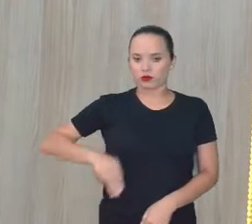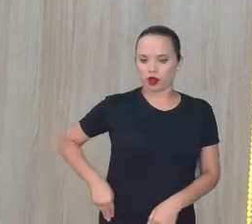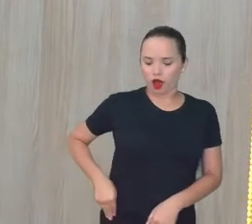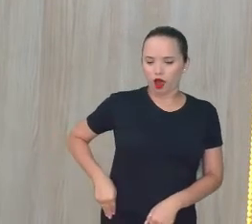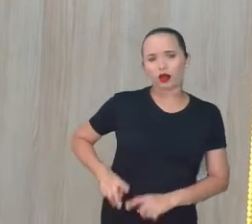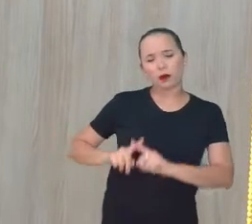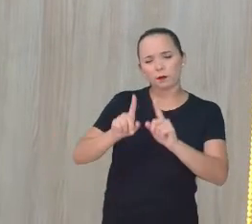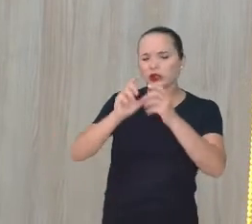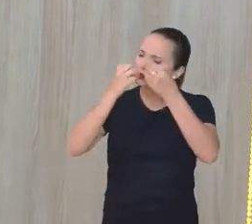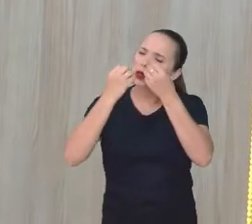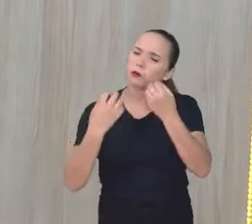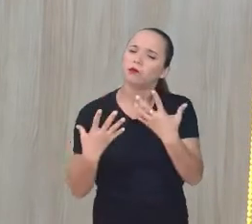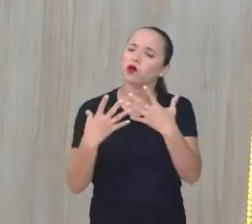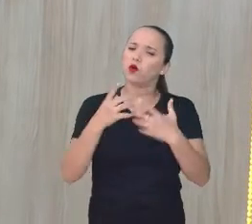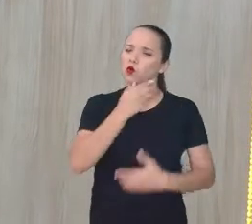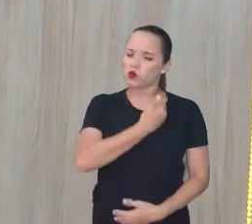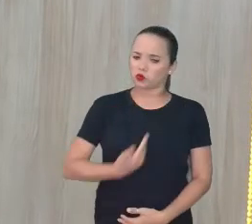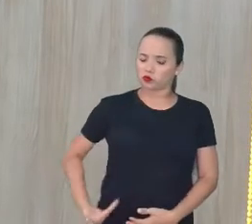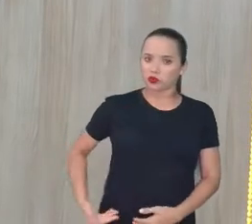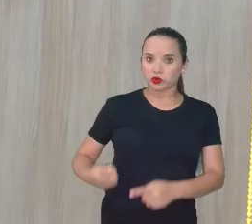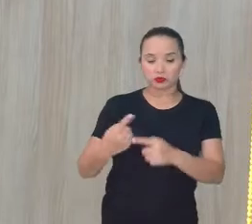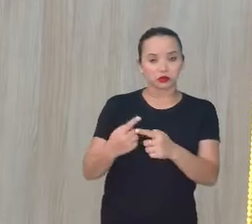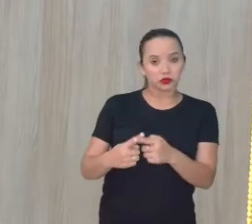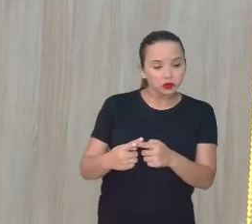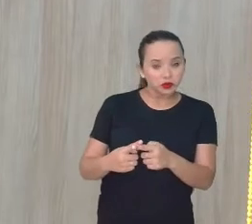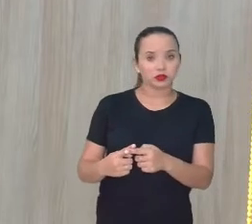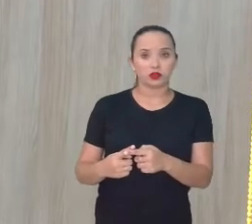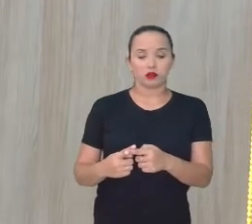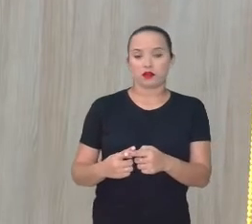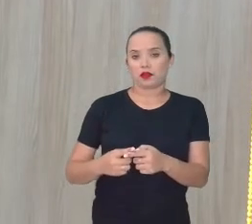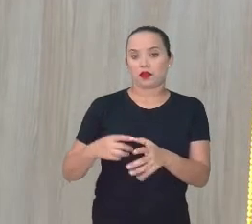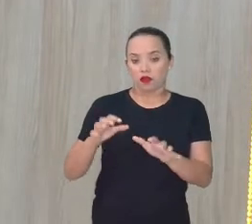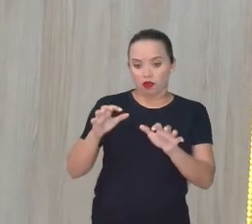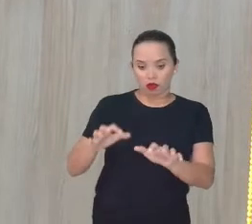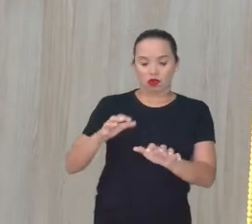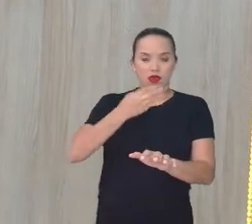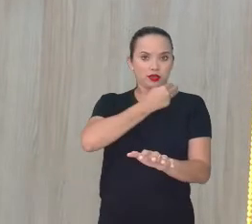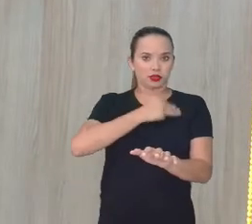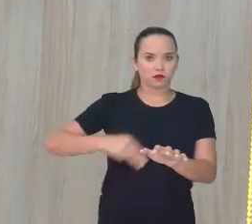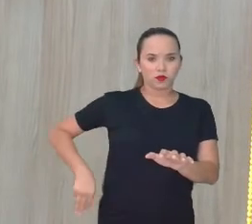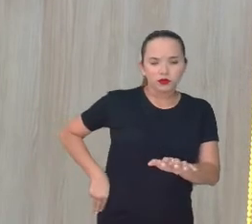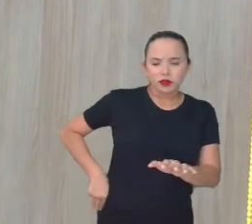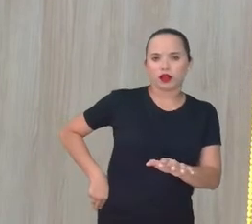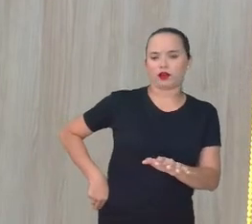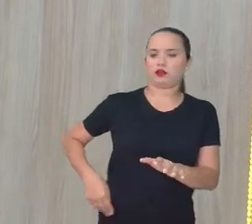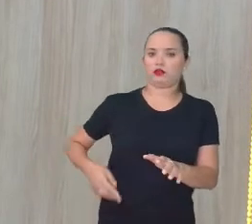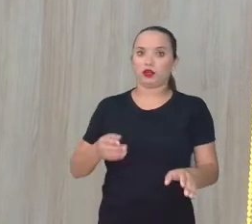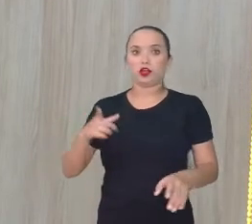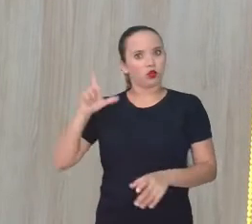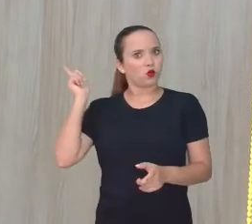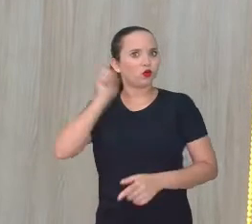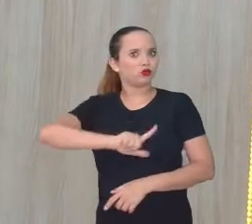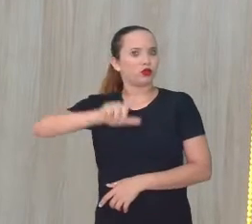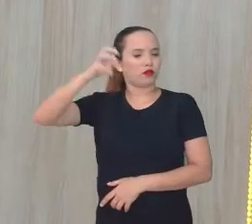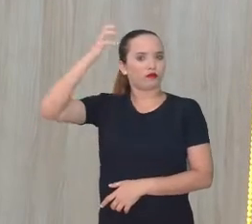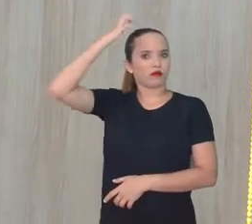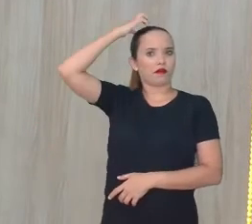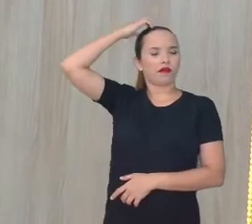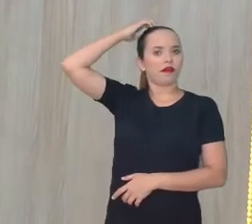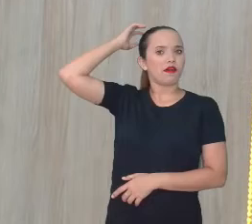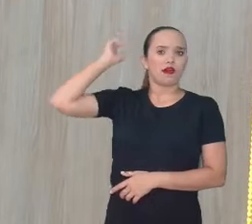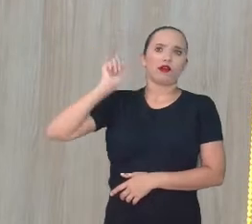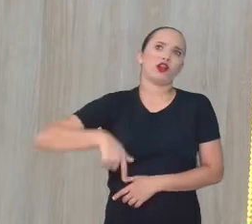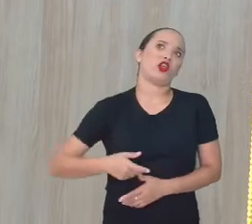boa. Por quê? Porque não necessariamente esse monarca que chegava ao poder, ele ia